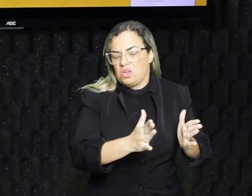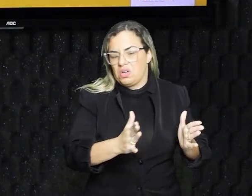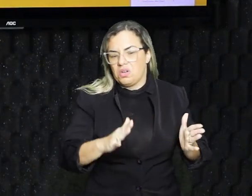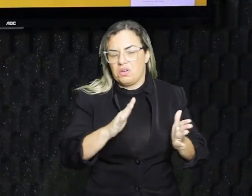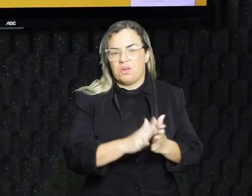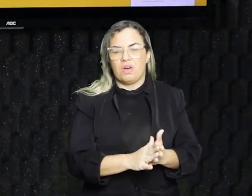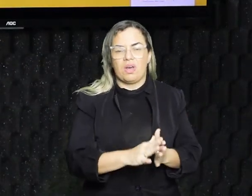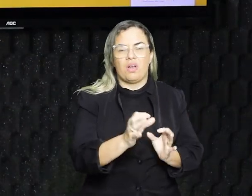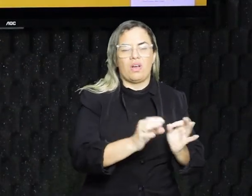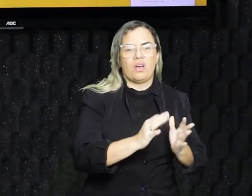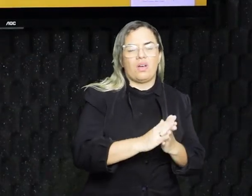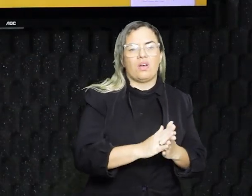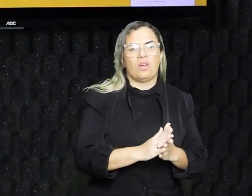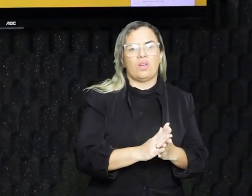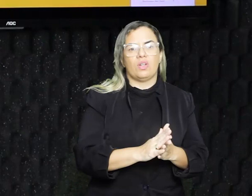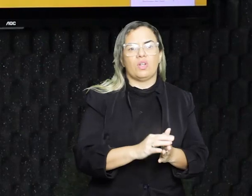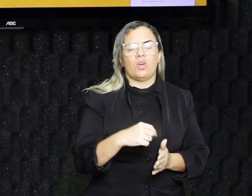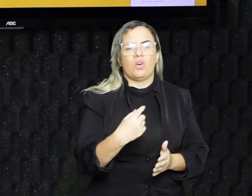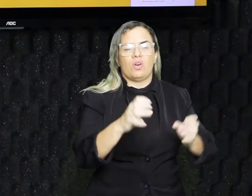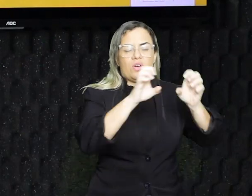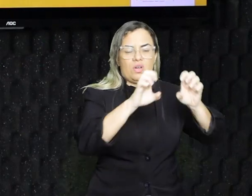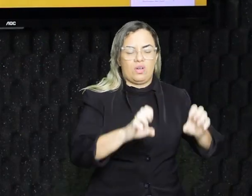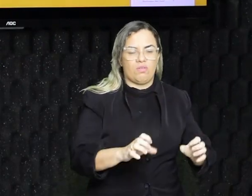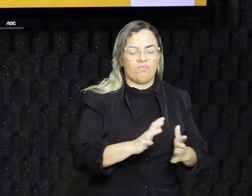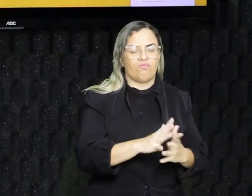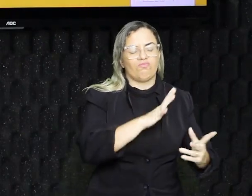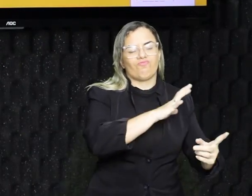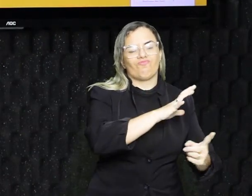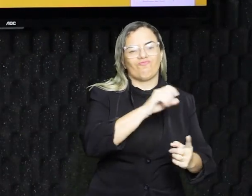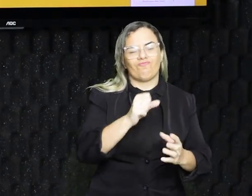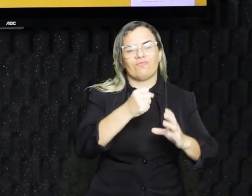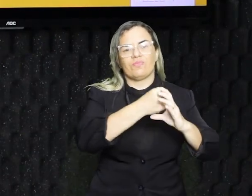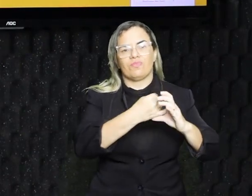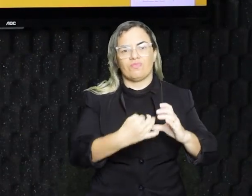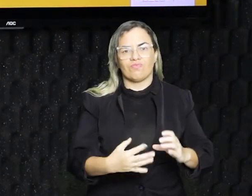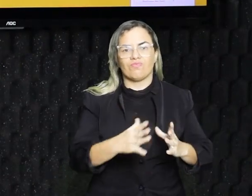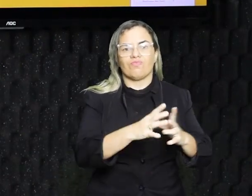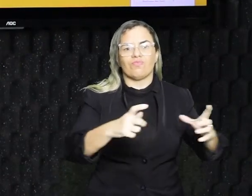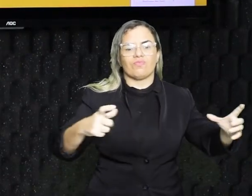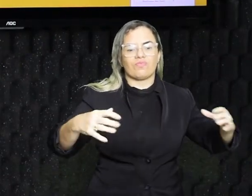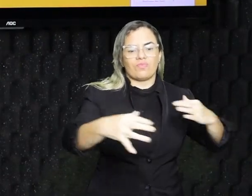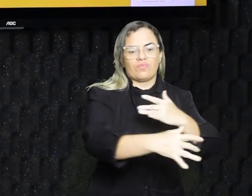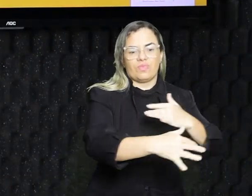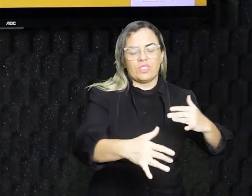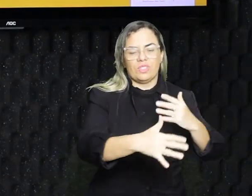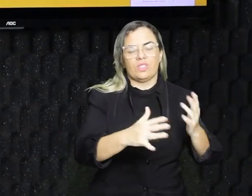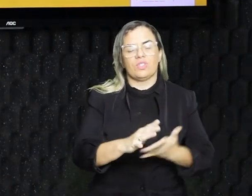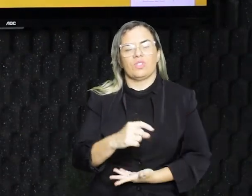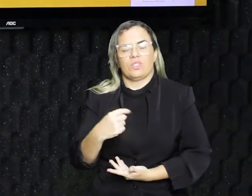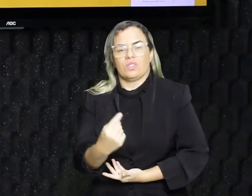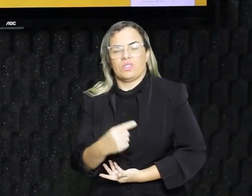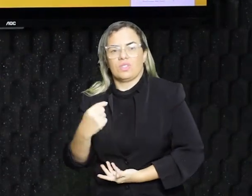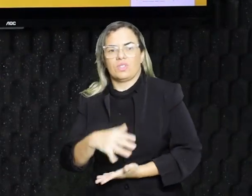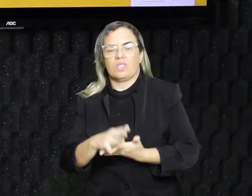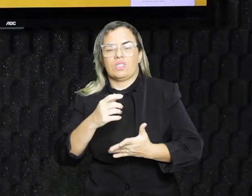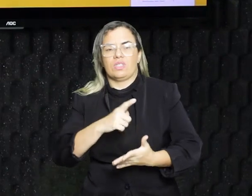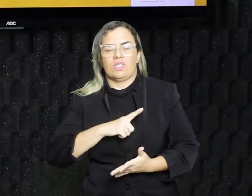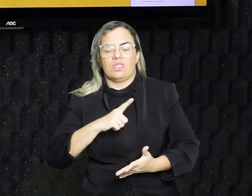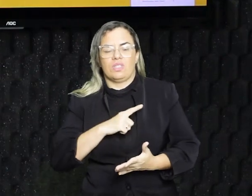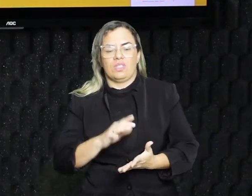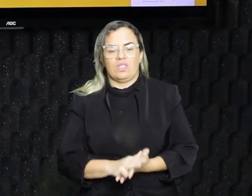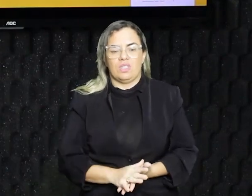vai influenciar diretamente nas características atuais das nossas grandes cidades. Nós vamos ter, galera, cidades que crescem de